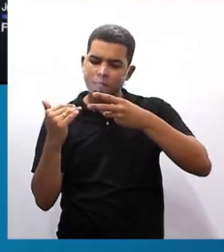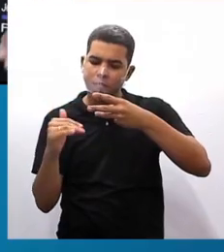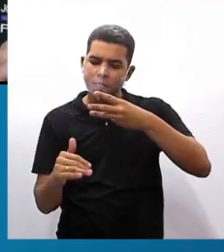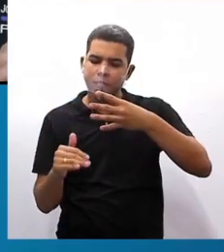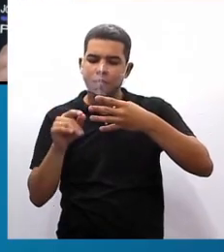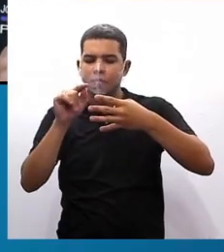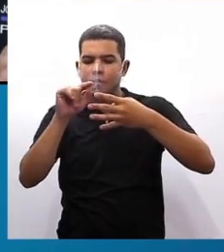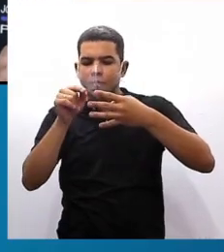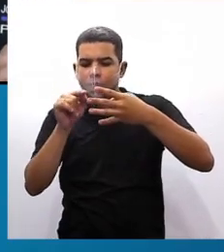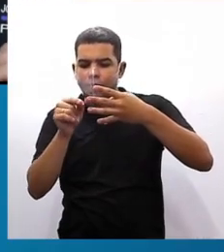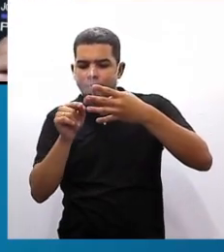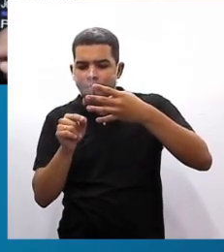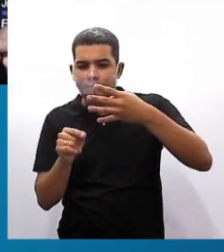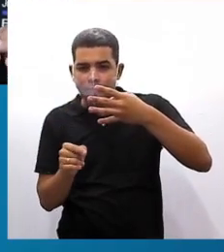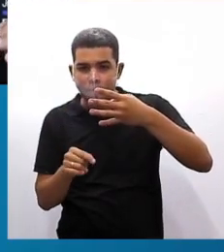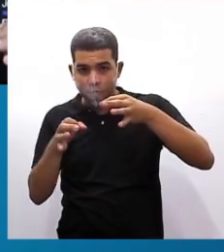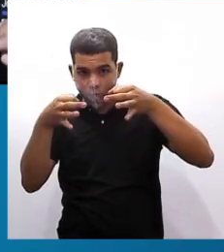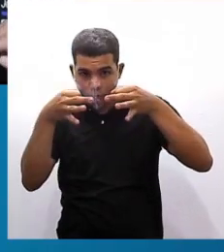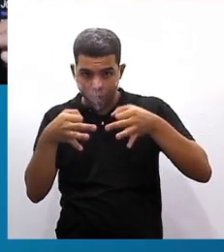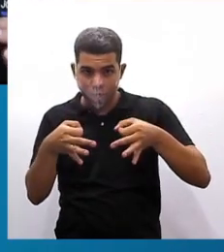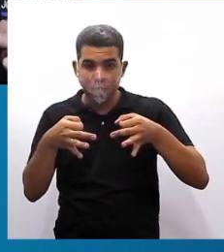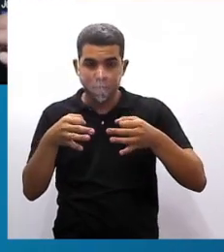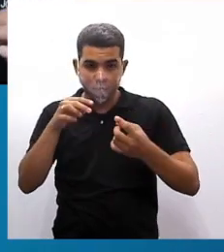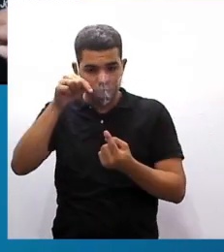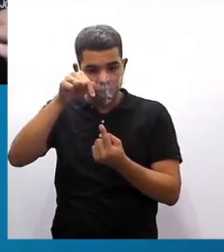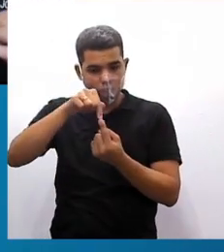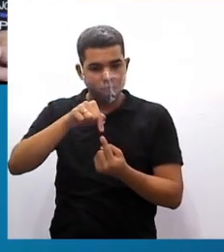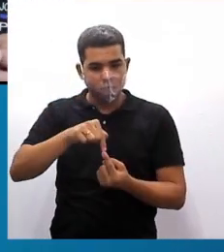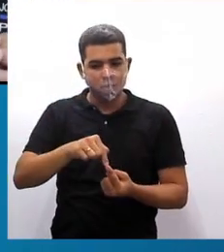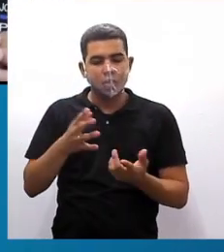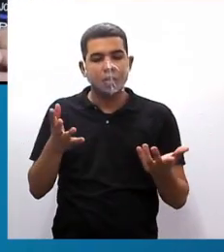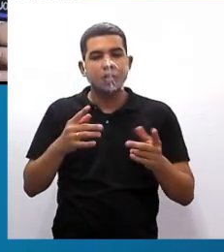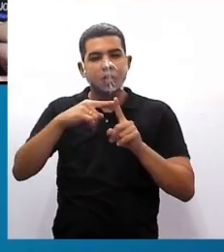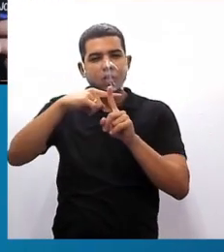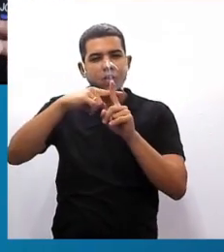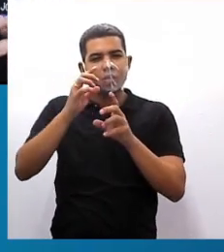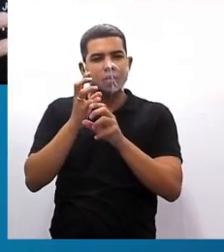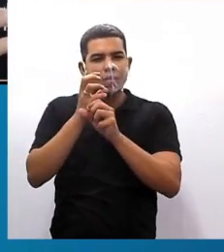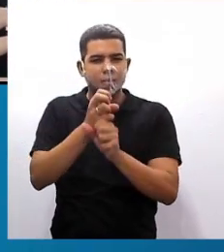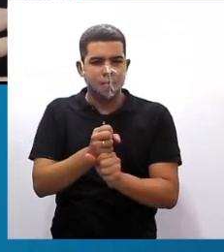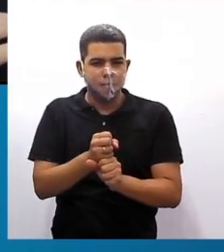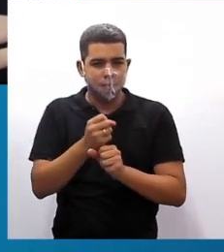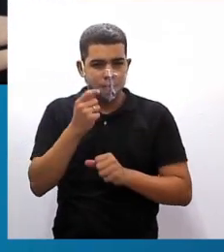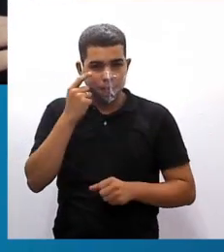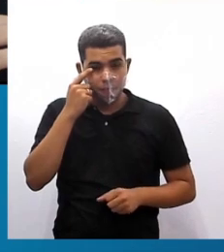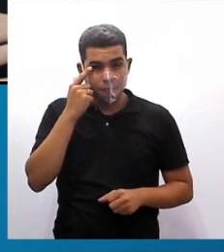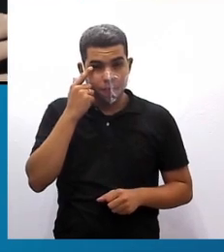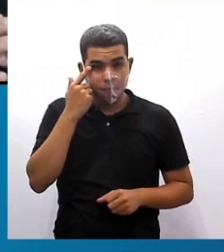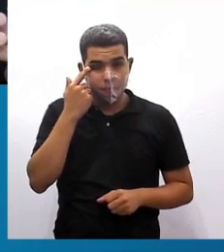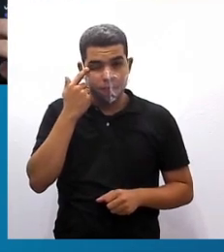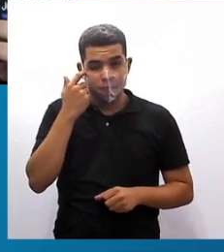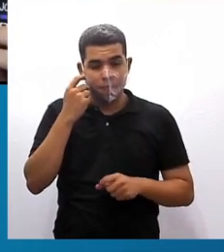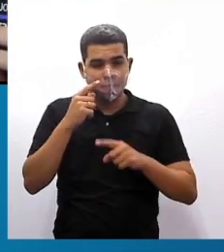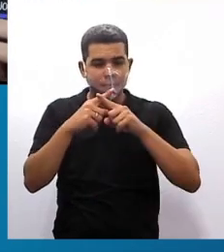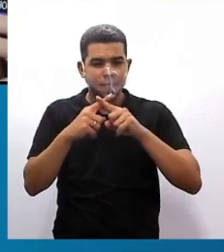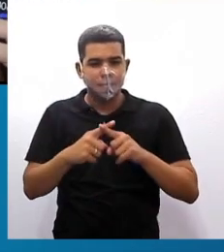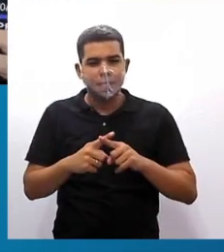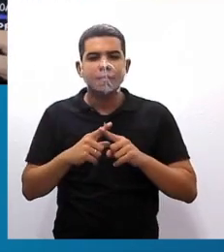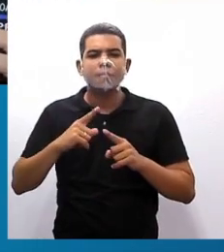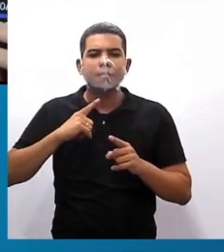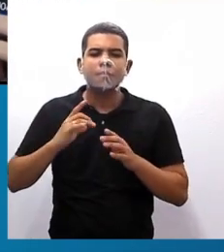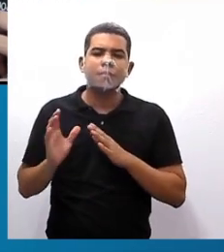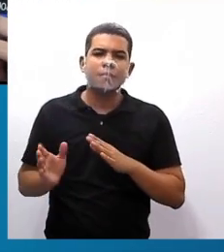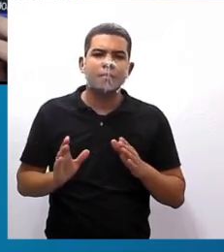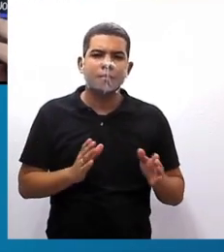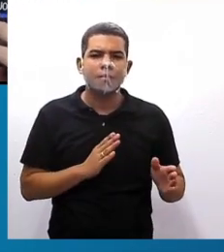vírgula embaixo de vírgula. Então, a gente vai agora somar. Na multiplicação é um processo. Na soma,